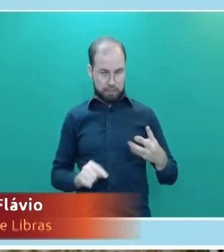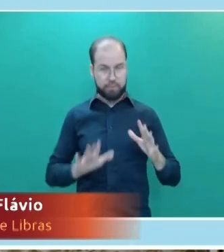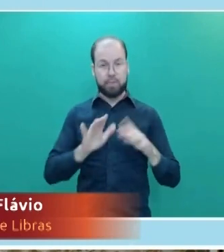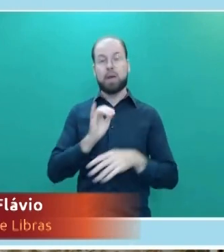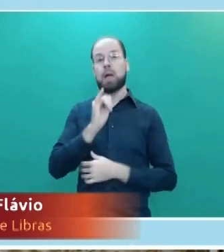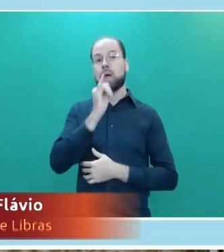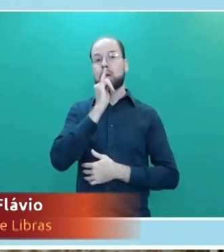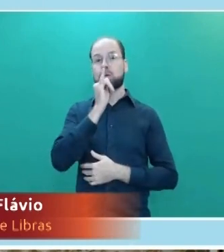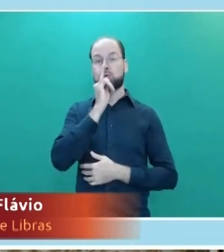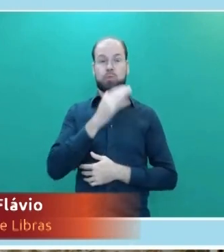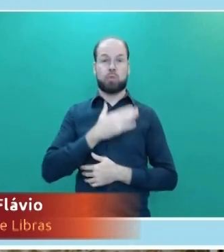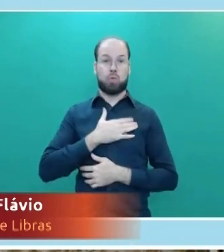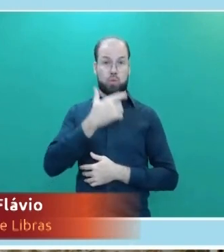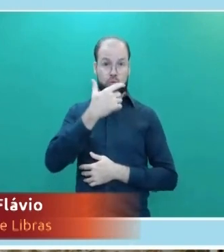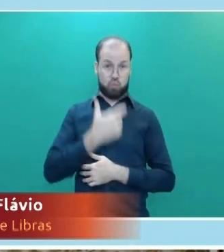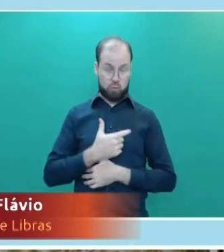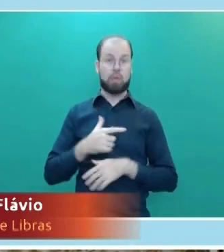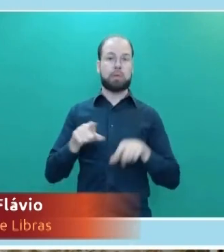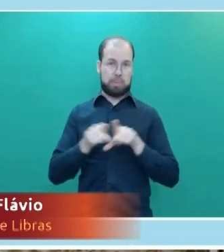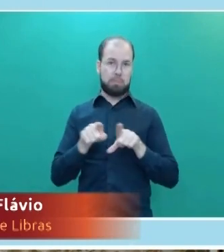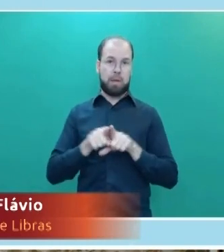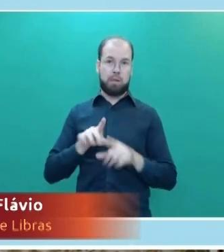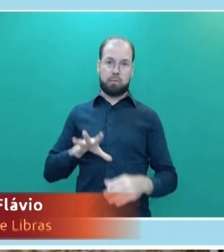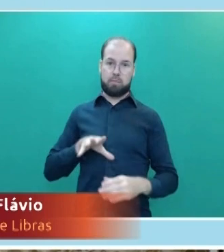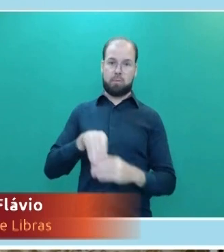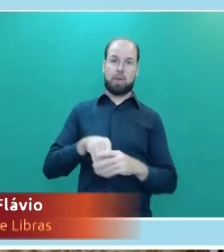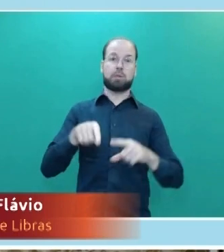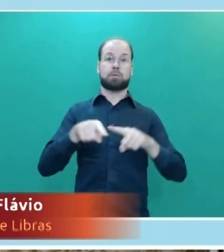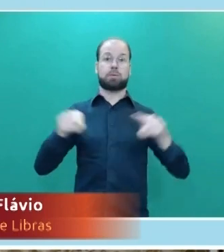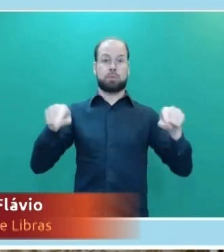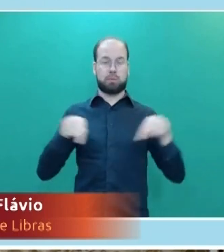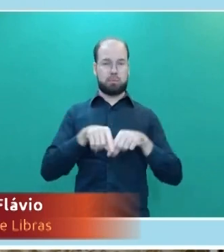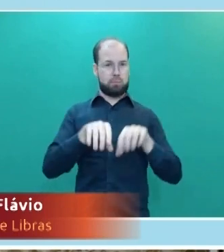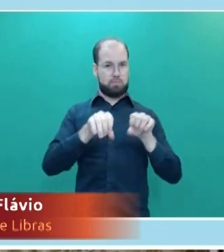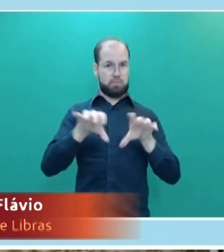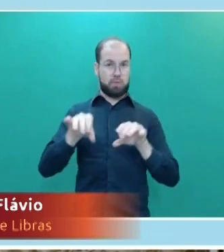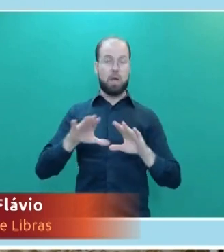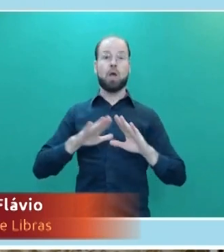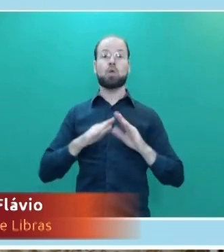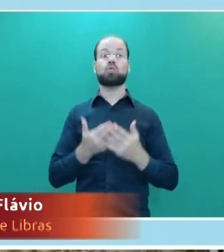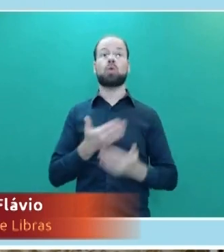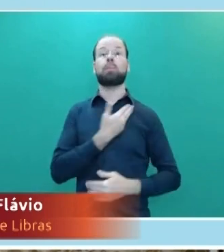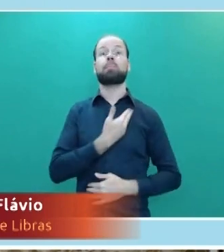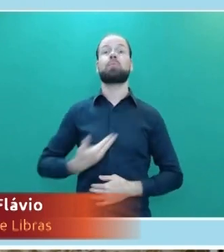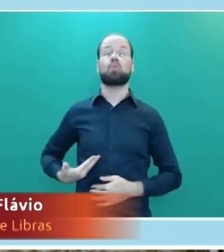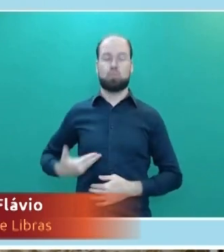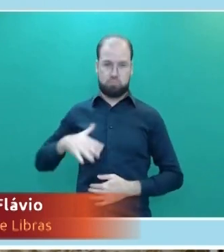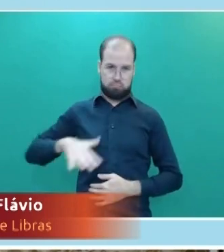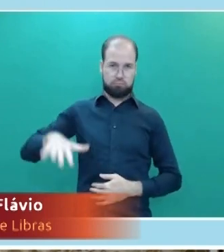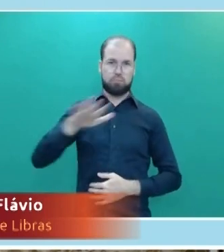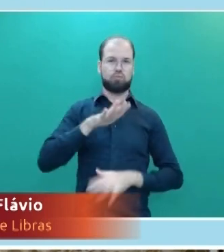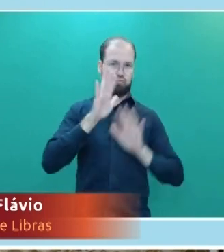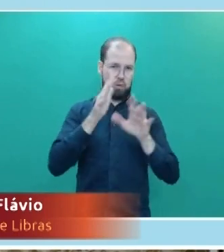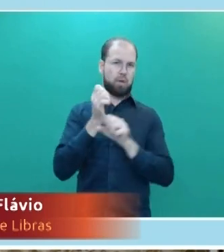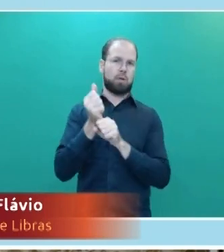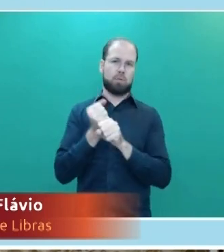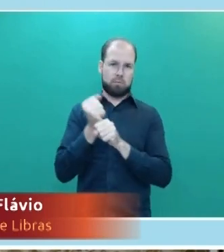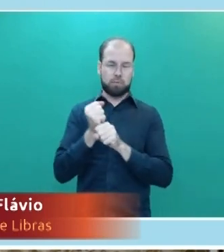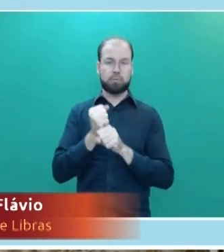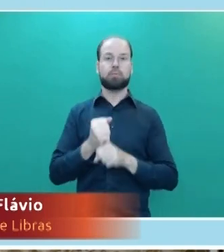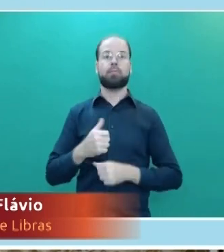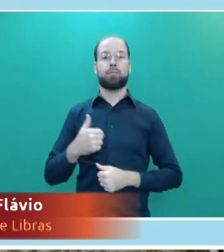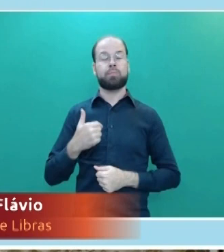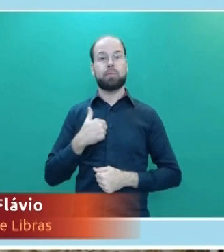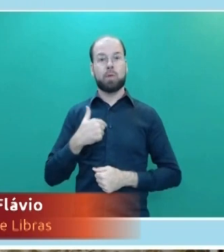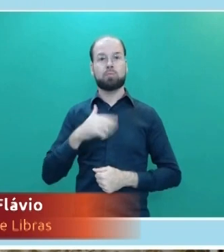como eu sou também professor de sala de aula de escola da rede pública, já há alguns anos, eu já me vi em